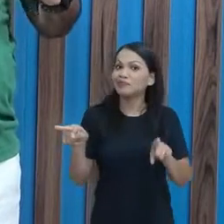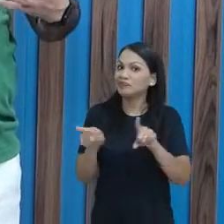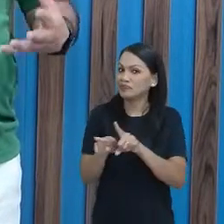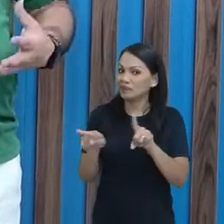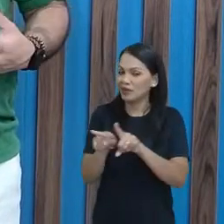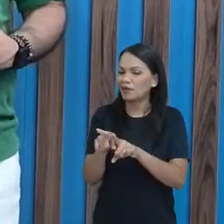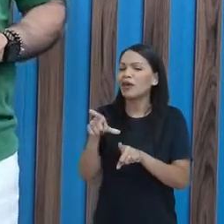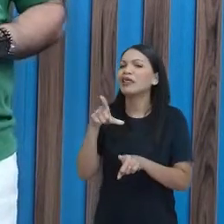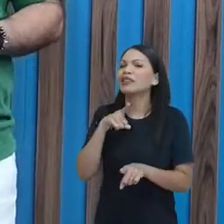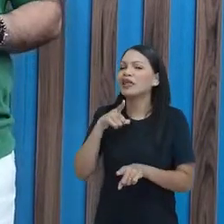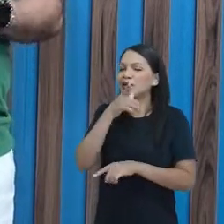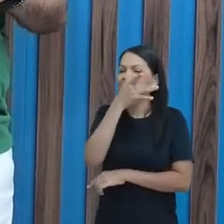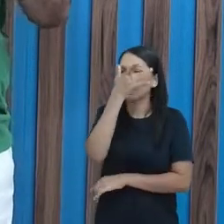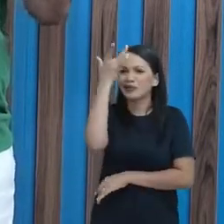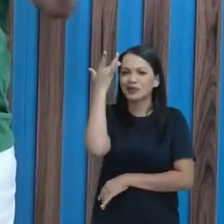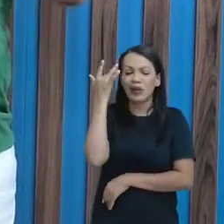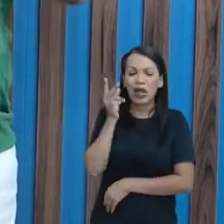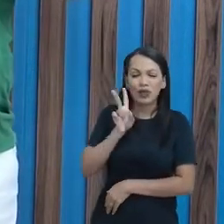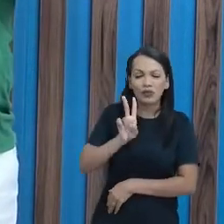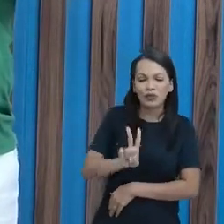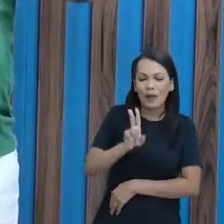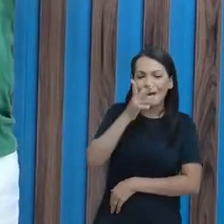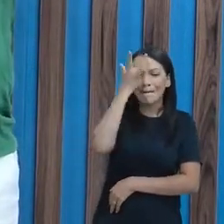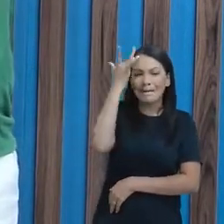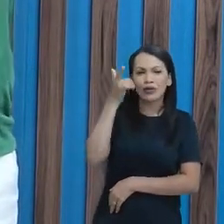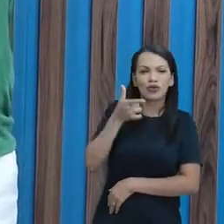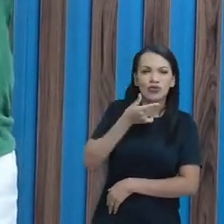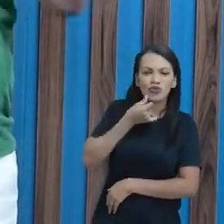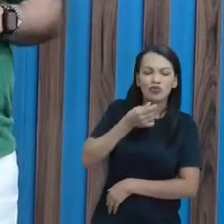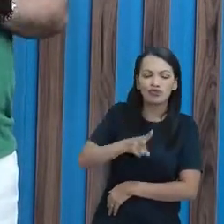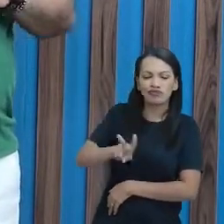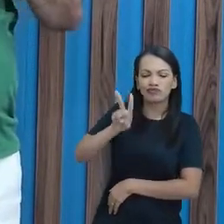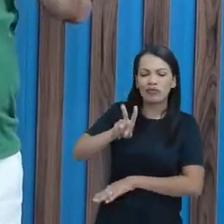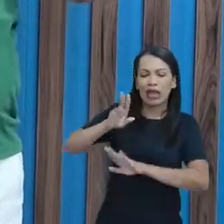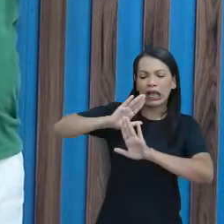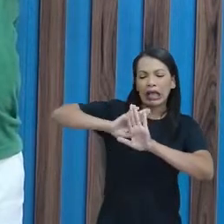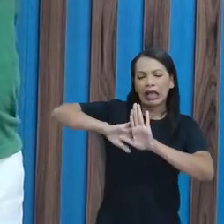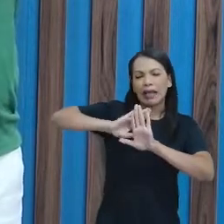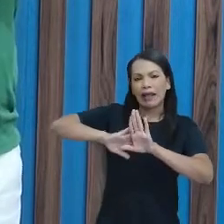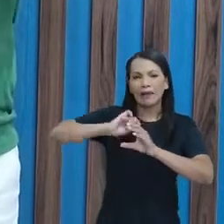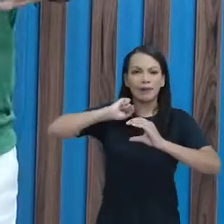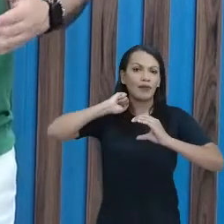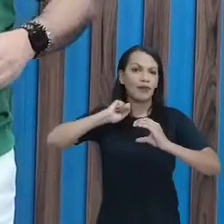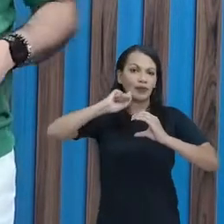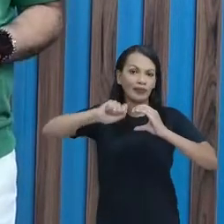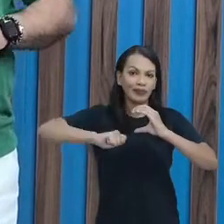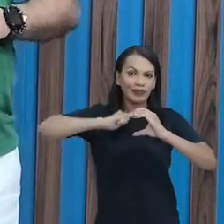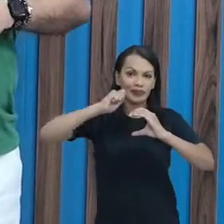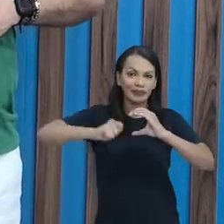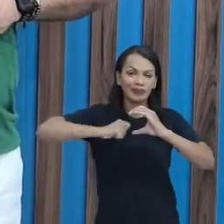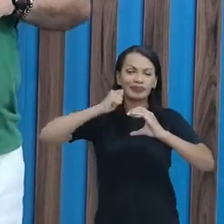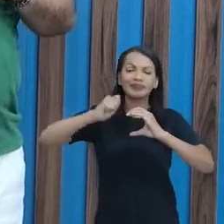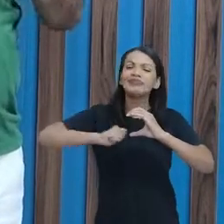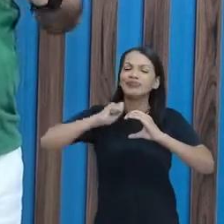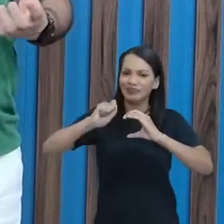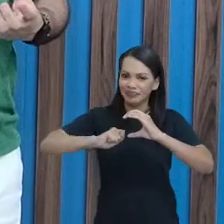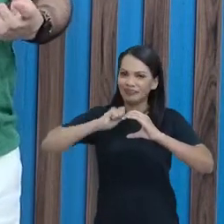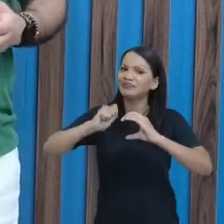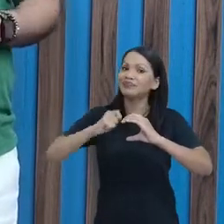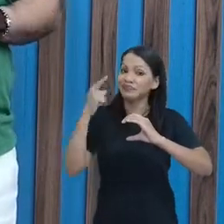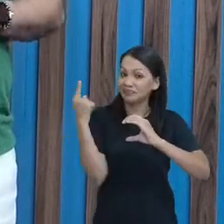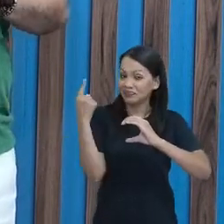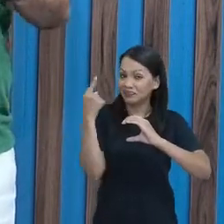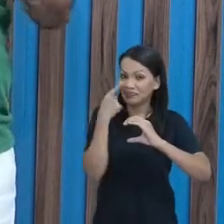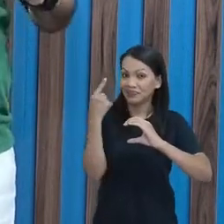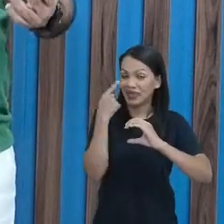da produção, que está ali, ó, nos bastidores. E nesse